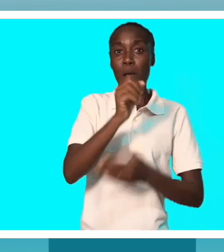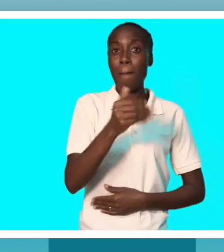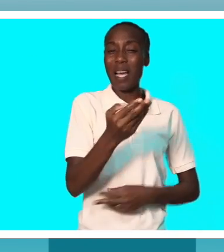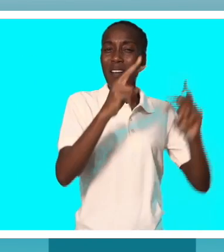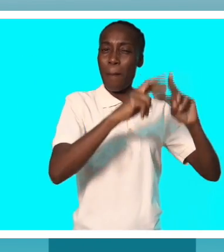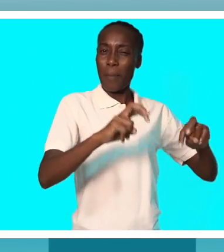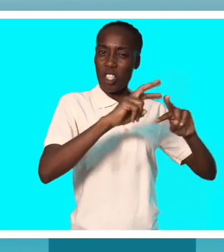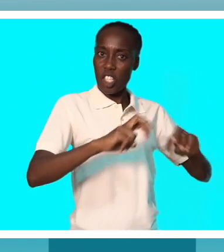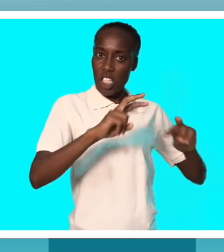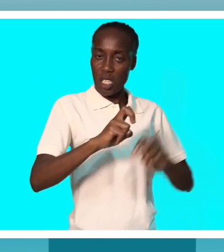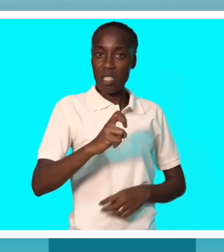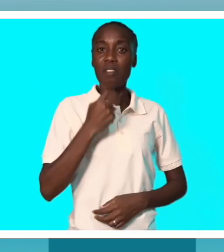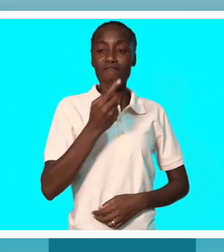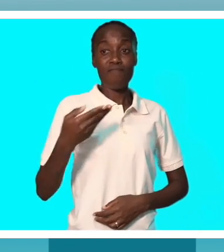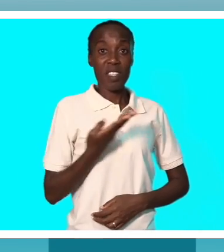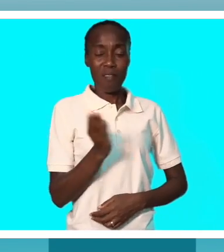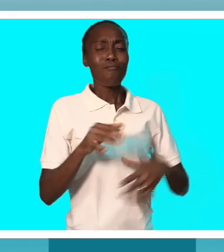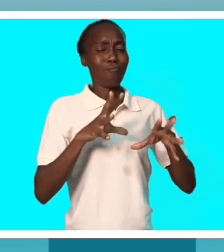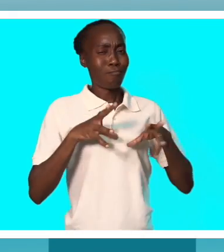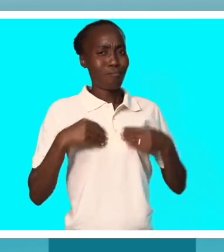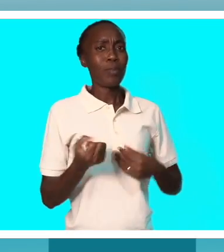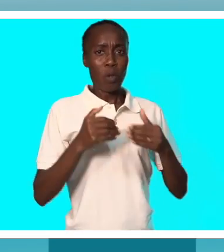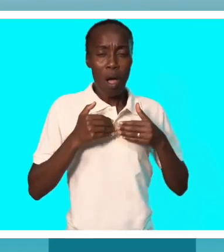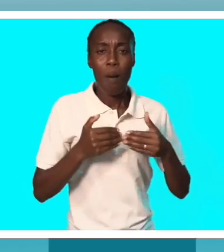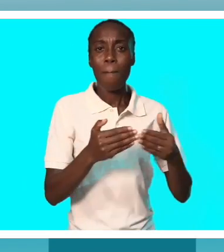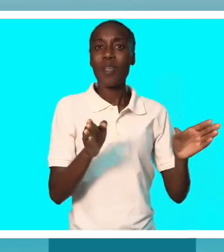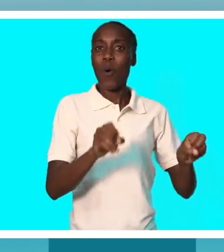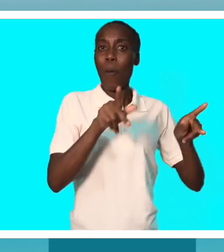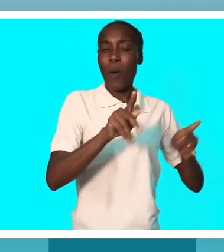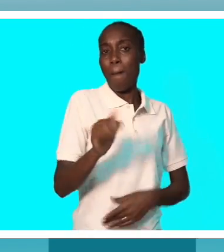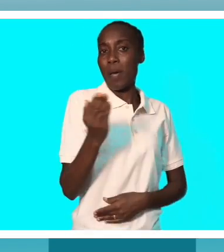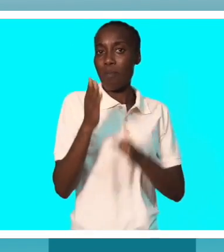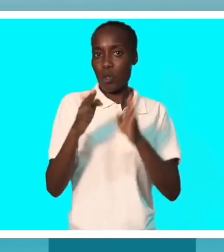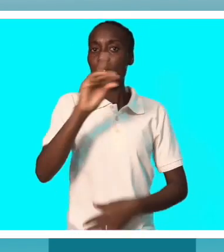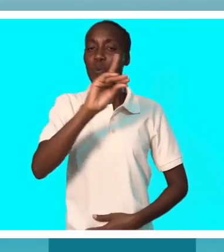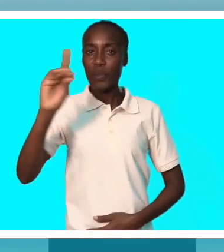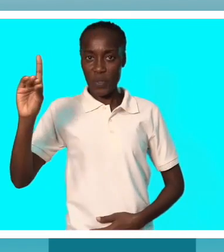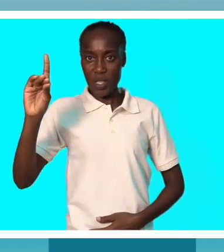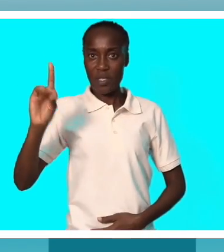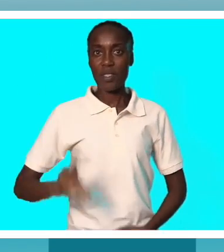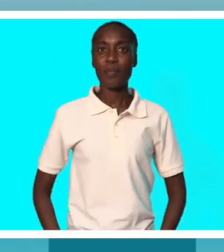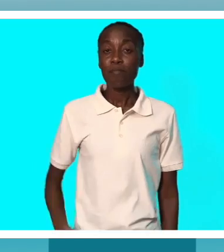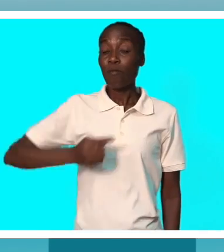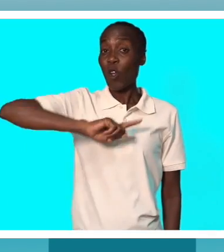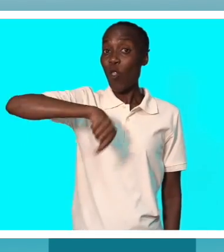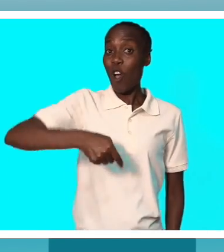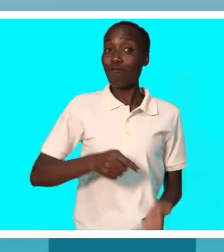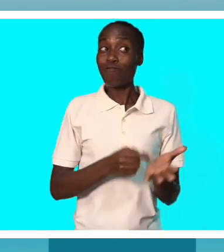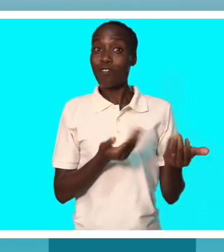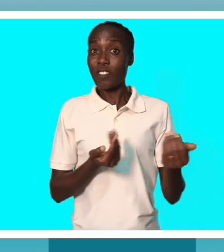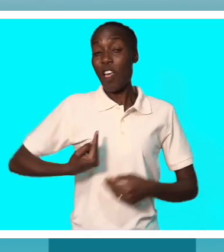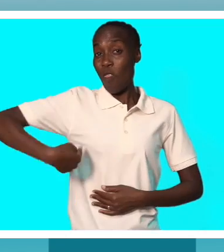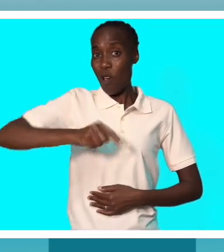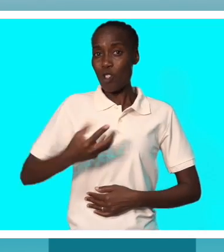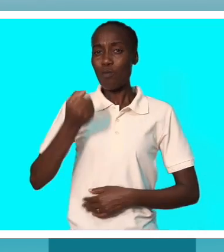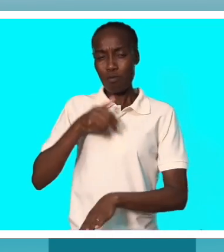do estudo, acredita que ele vai abrir oportunidades para as pessoas com deficiência. Nós esperamos que